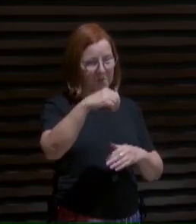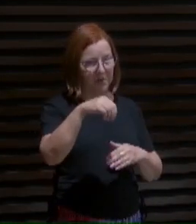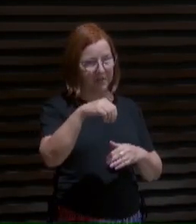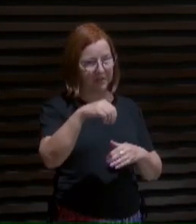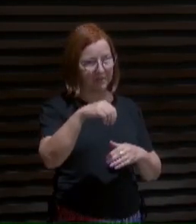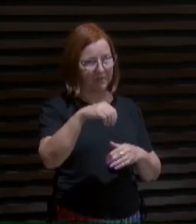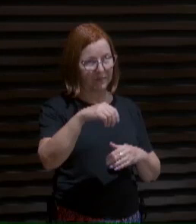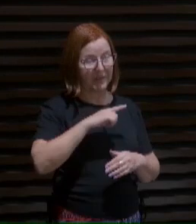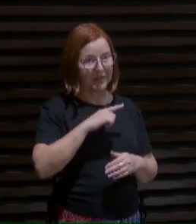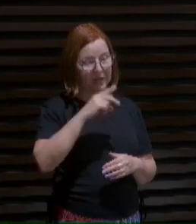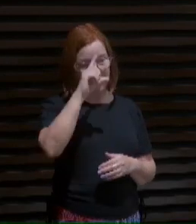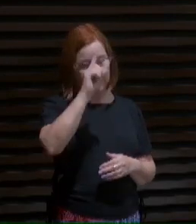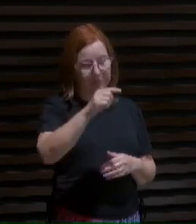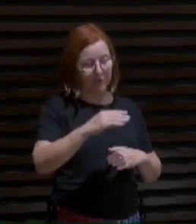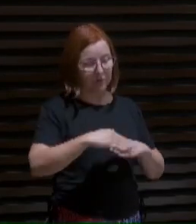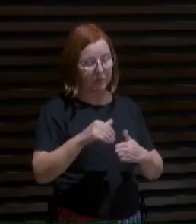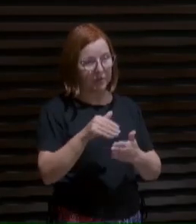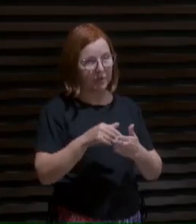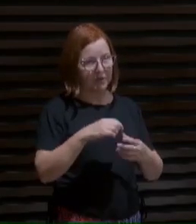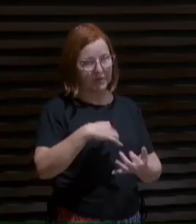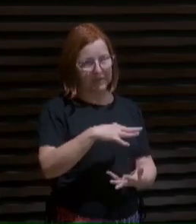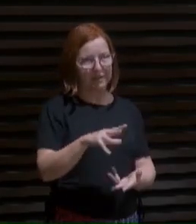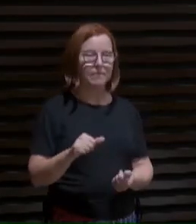qual terá domínio sobre toda a terra.